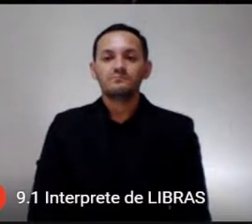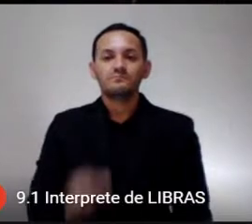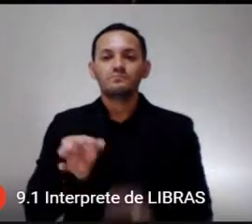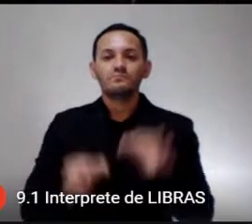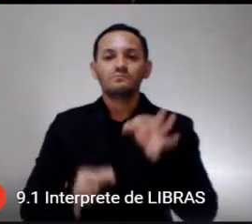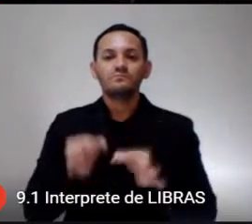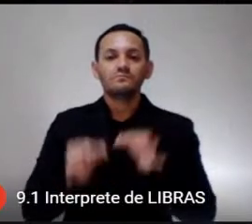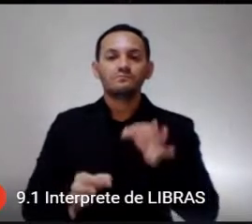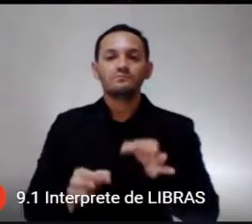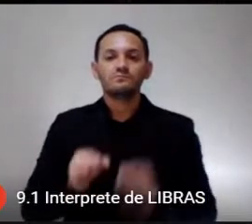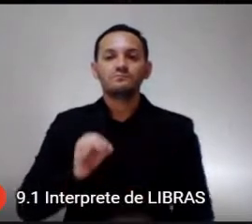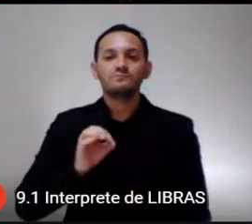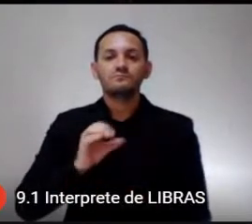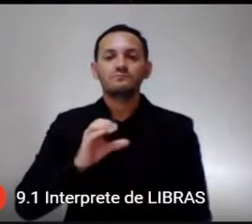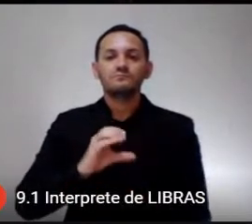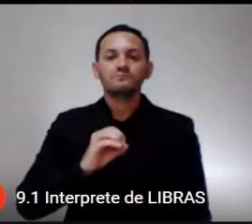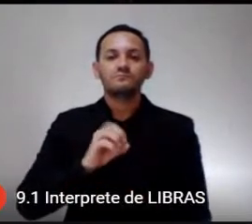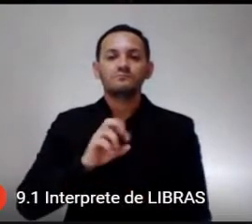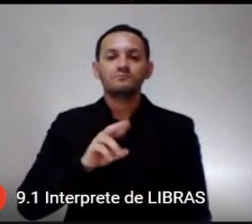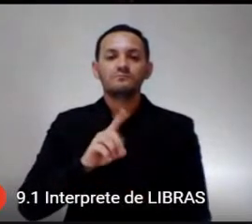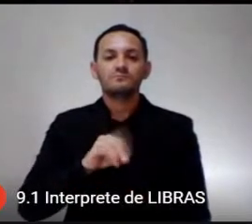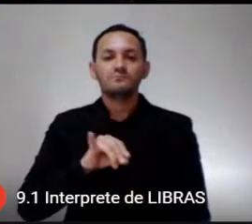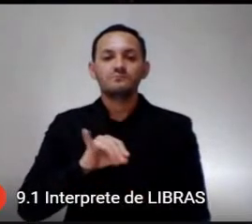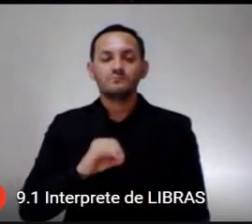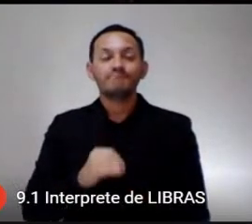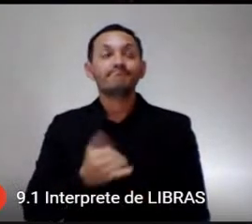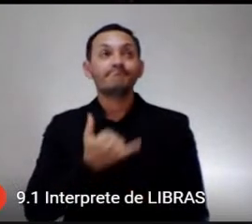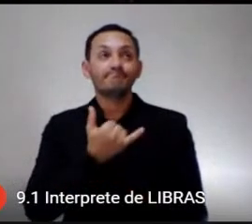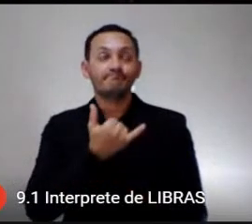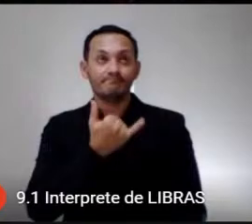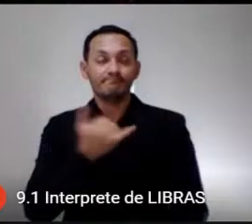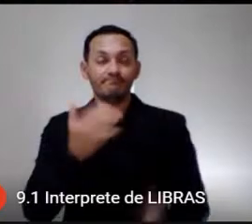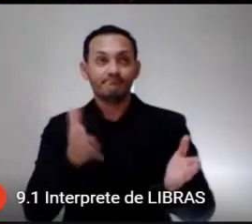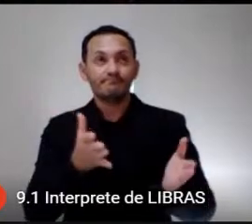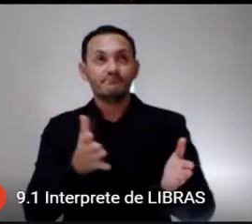Senhor presidente, eu estava exatamente com a lei aberta aqui,